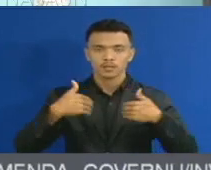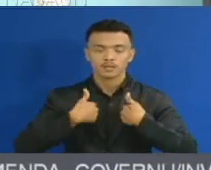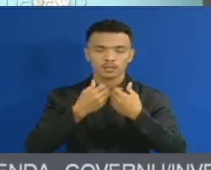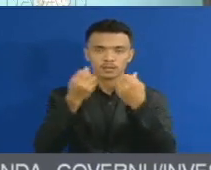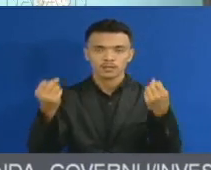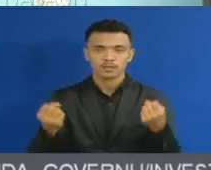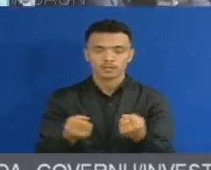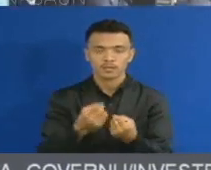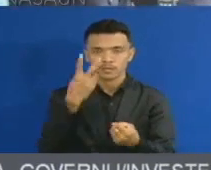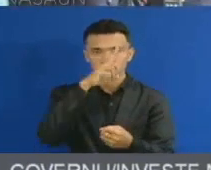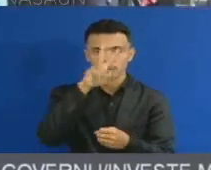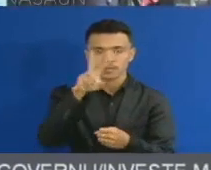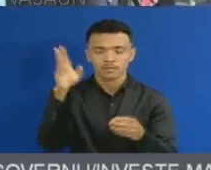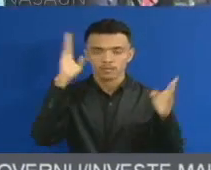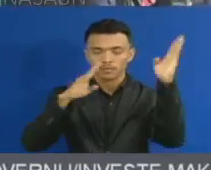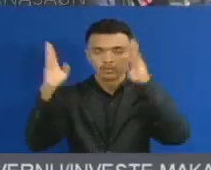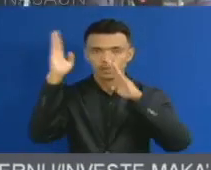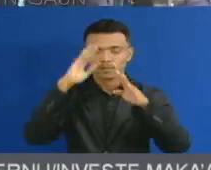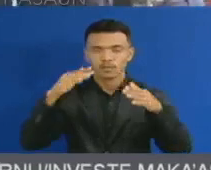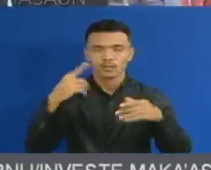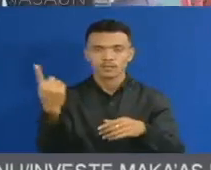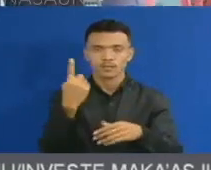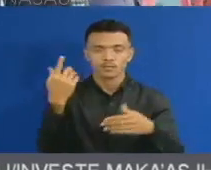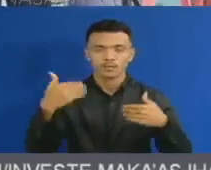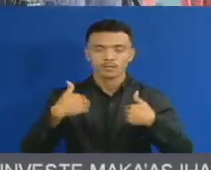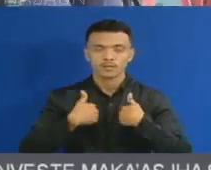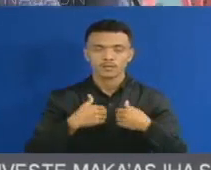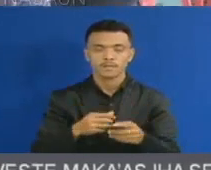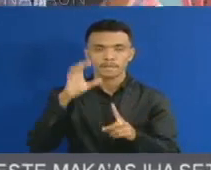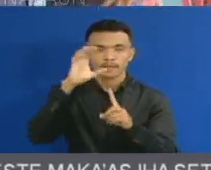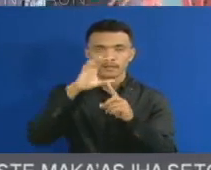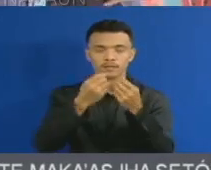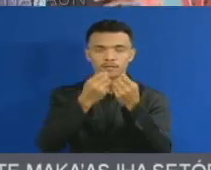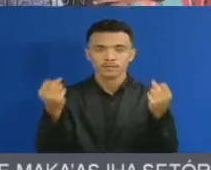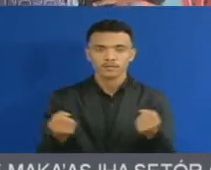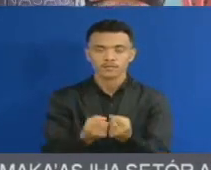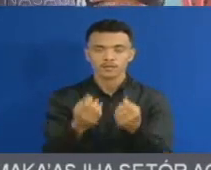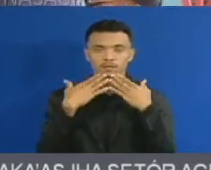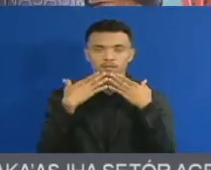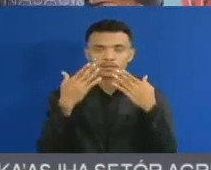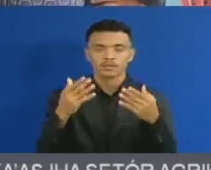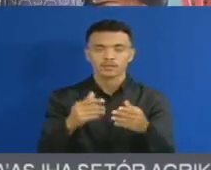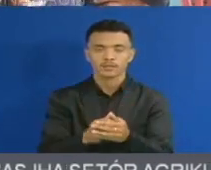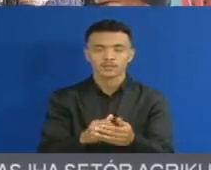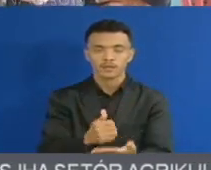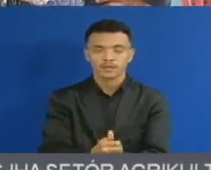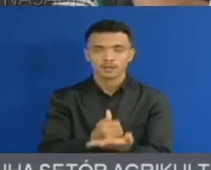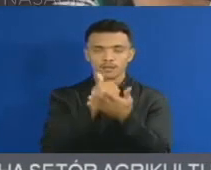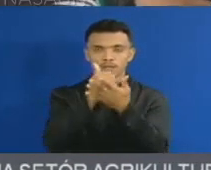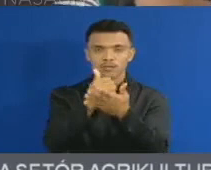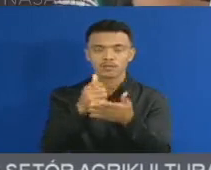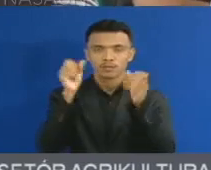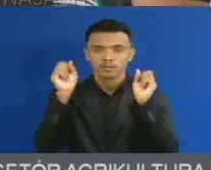tarre problema né, complexo município. Sefi Suku Bebonuk Serafim Macedo agradece ba parte roto nia contribuição,